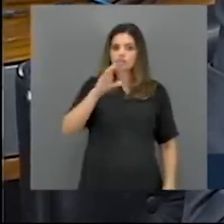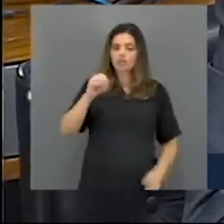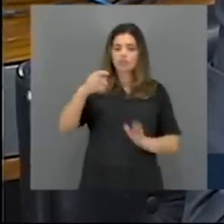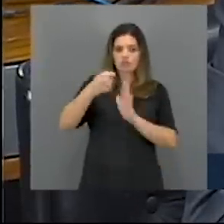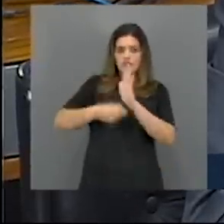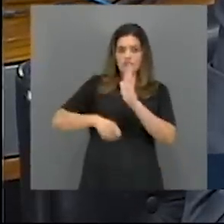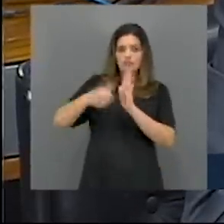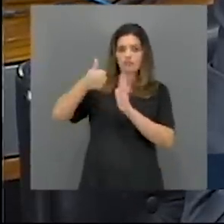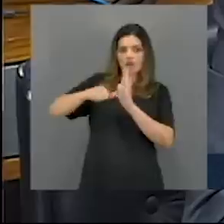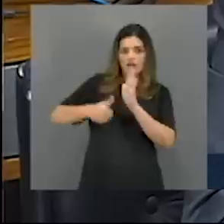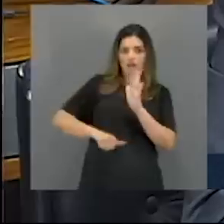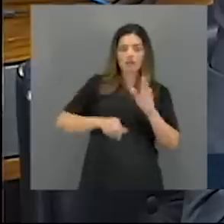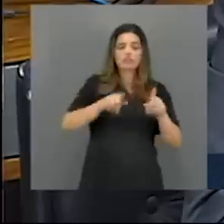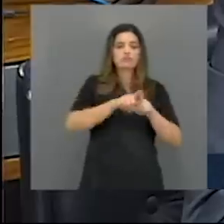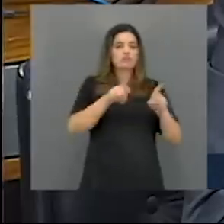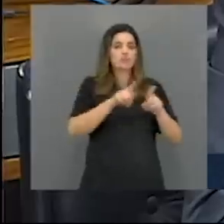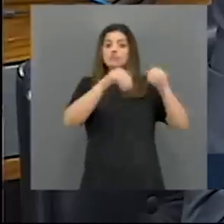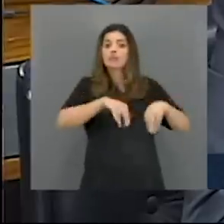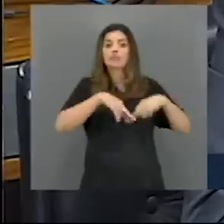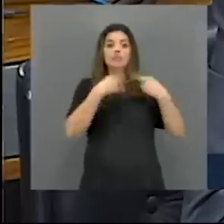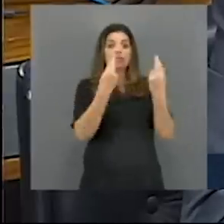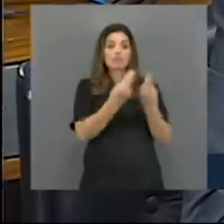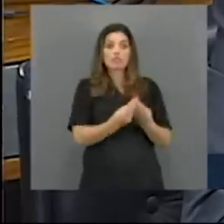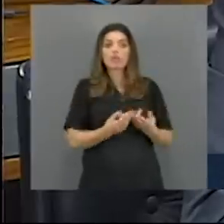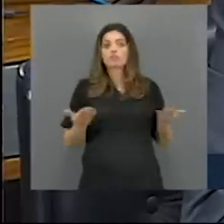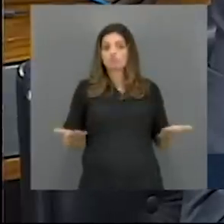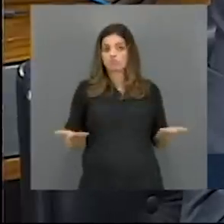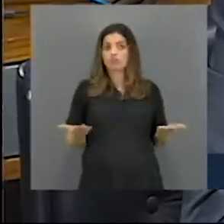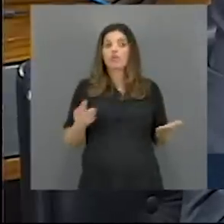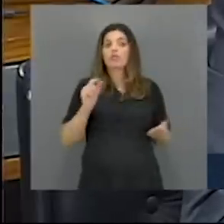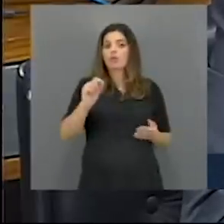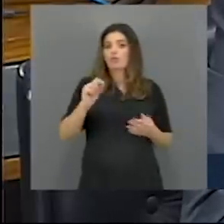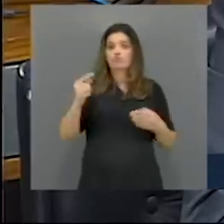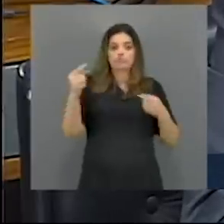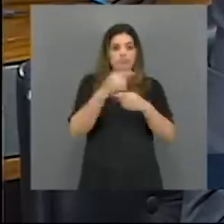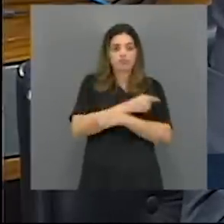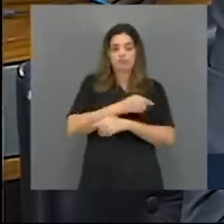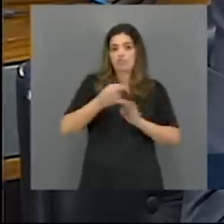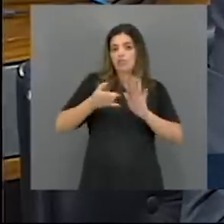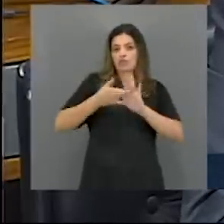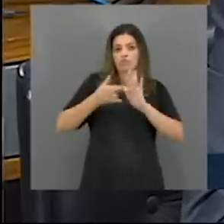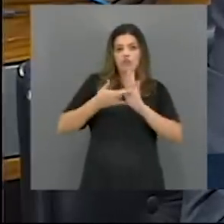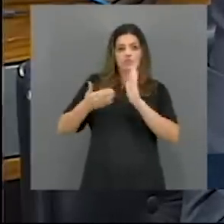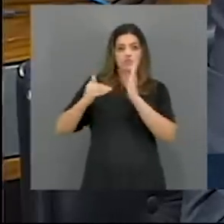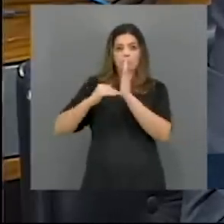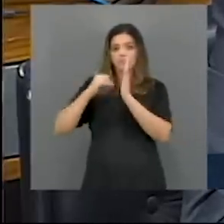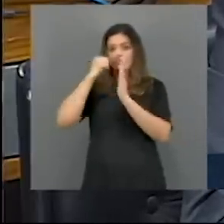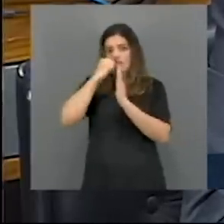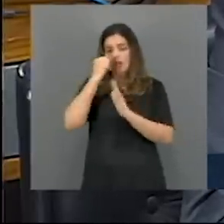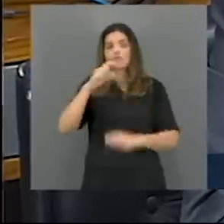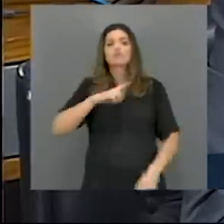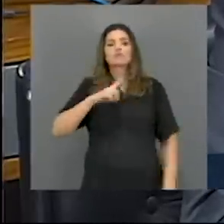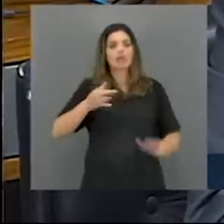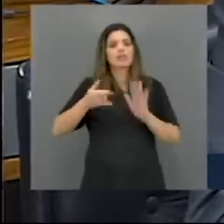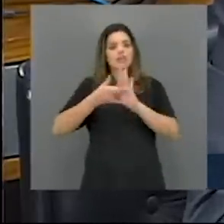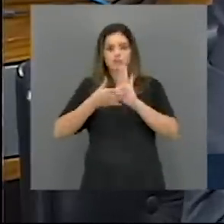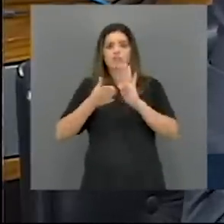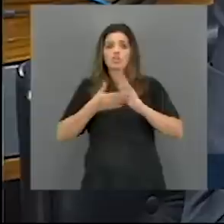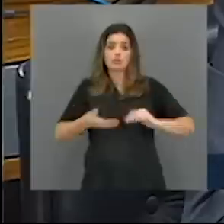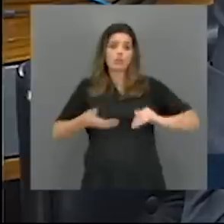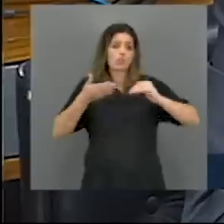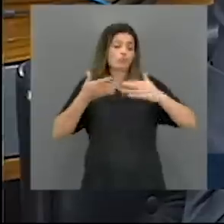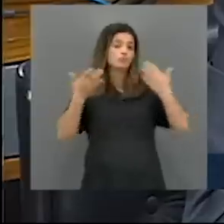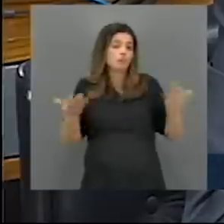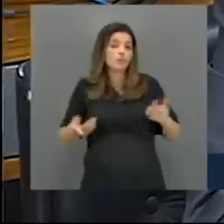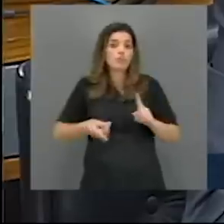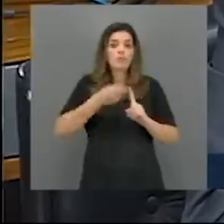deputado Danilo Forte. Foi negado o encerramento da reunião com um fundamento ilegal no regimento do Senado, já que existe previsão no Regimento Comum. Então,